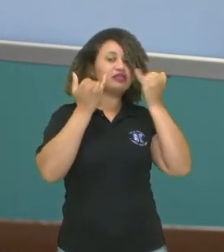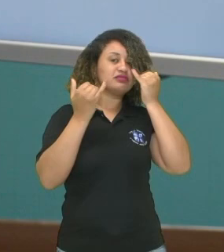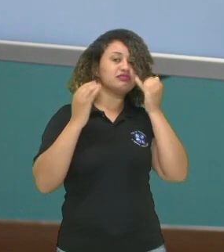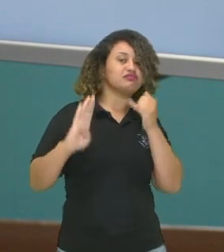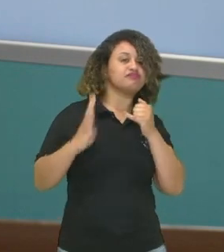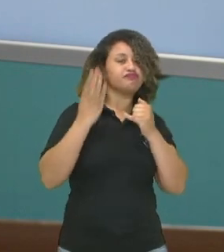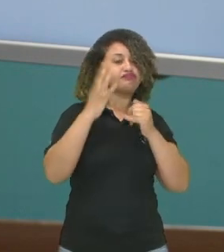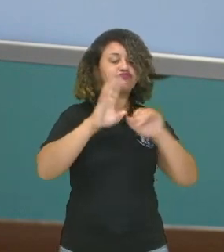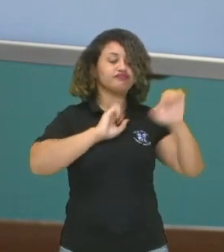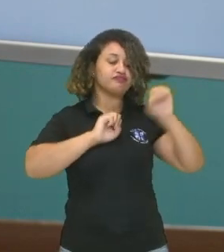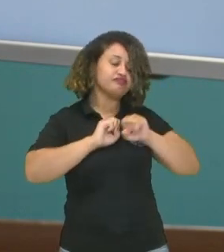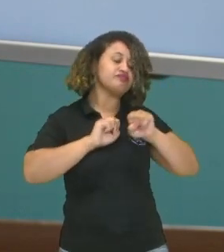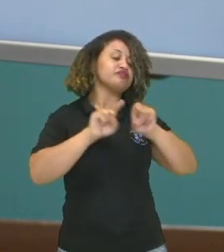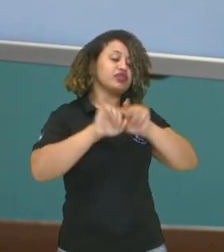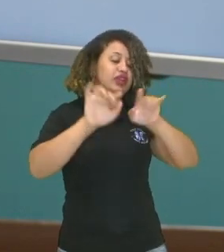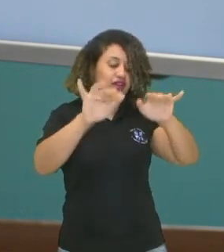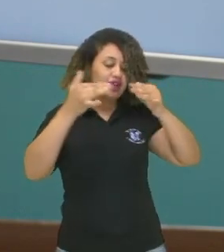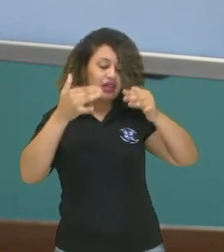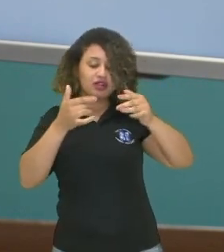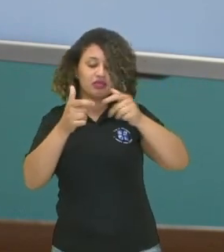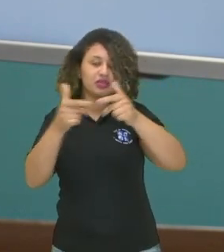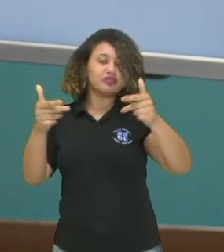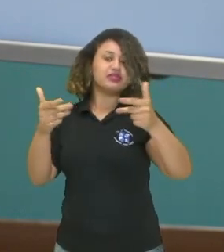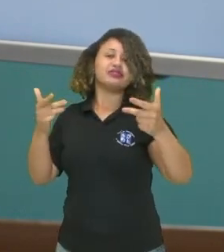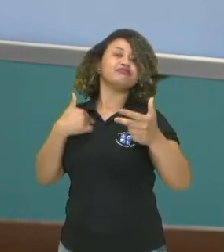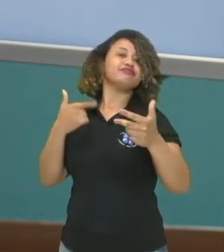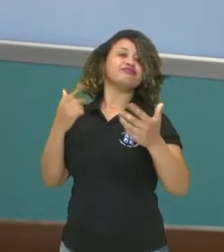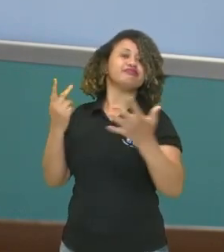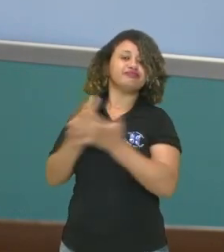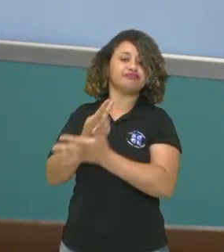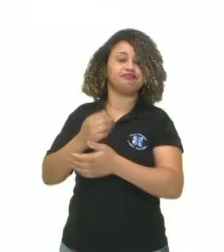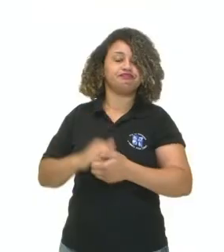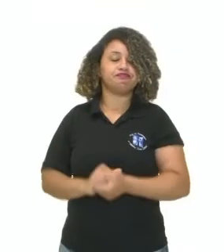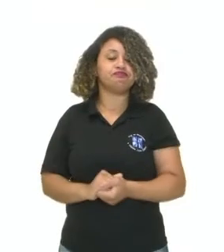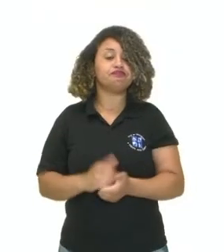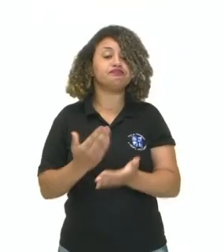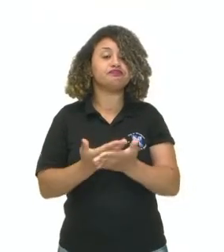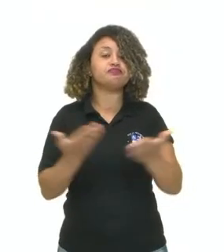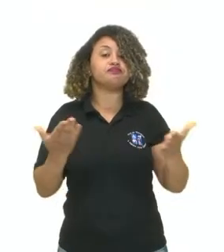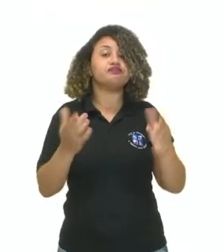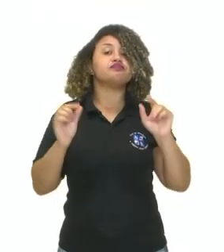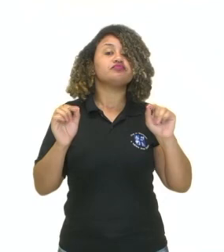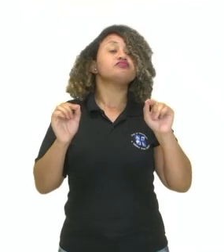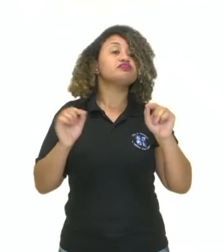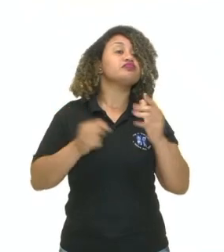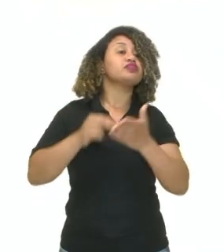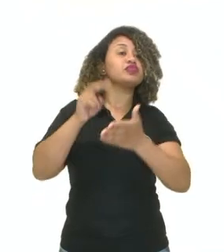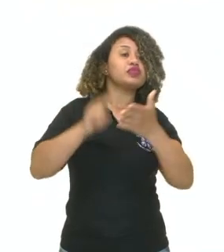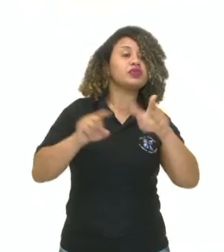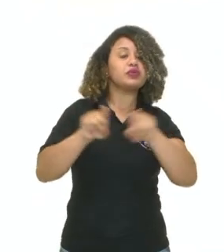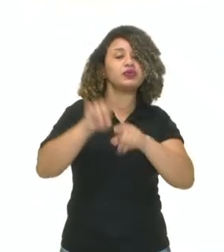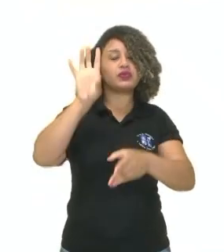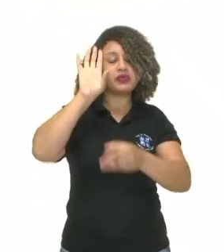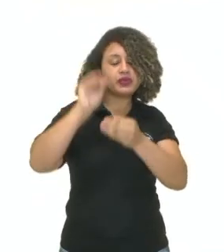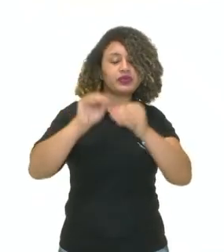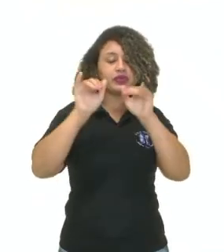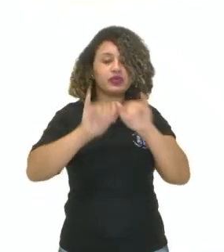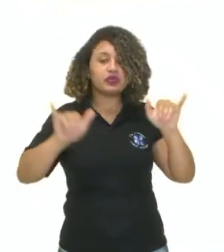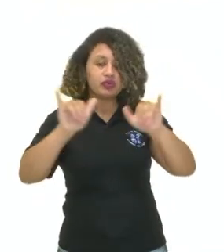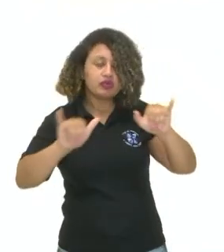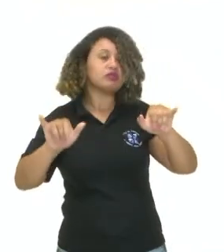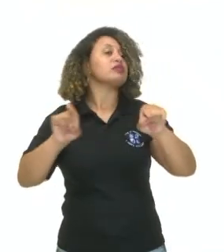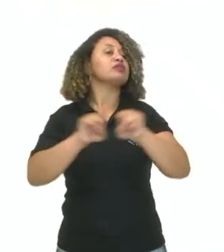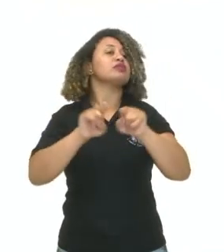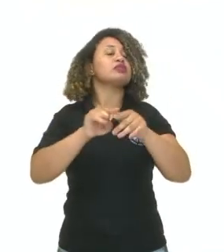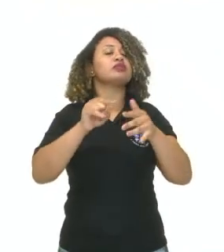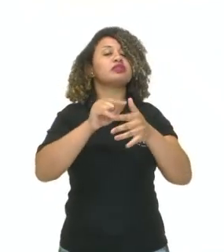sua atenção chamada. Na aula de hoje, realizamos a leitura e compreensão da notícia, um